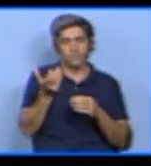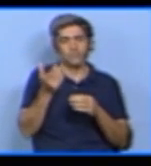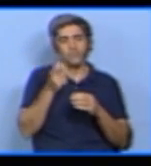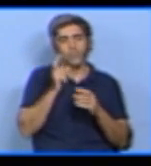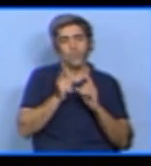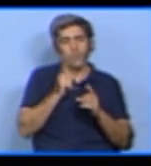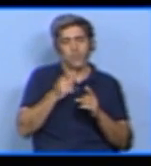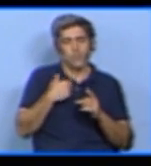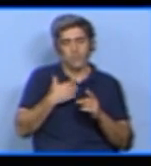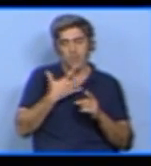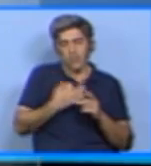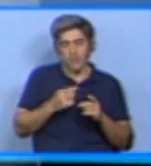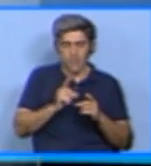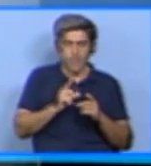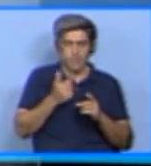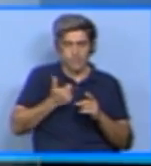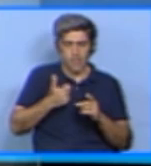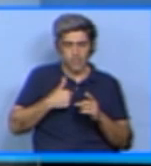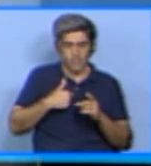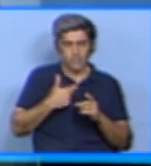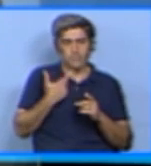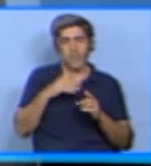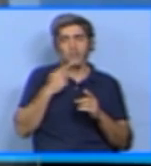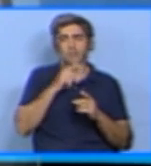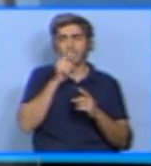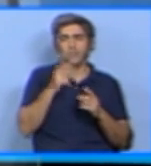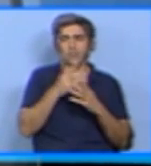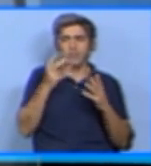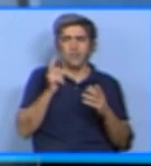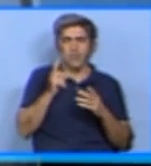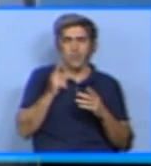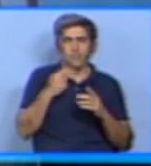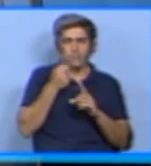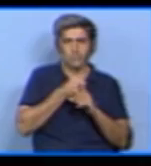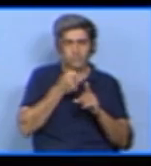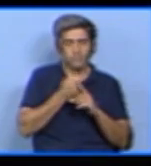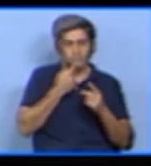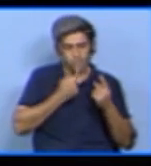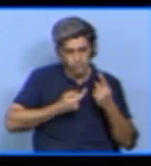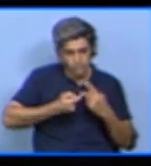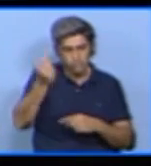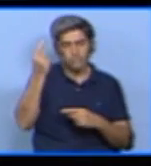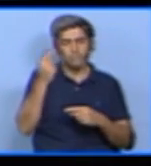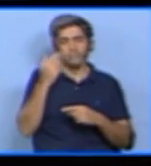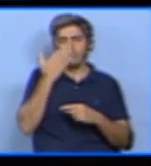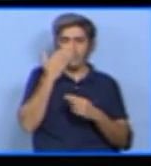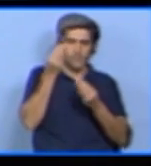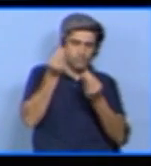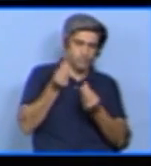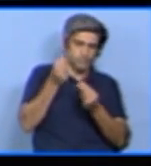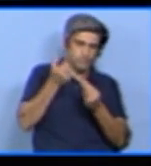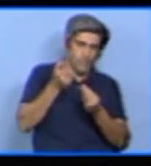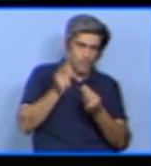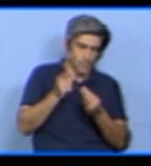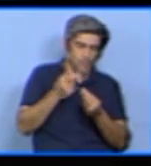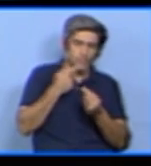naquilo que considero o bem. Mas a grande questão, e esta é a nossa missão, é denunciar as aparências de bem.